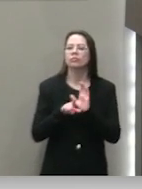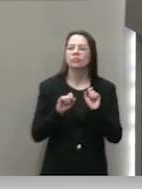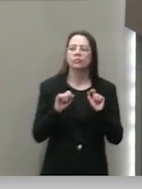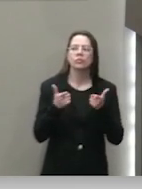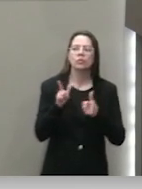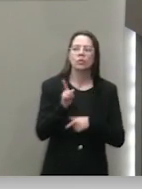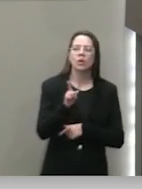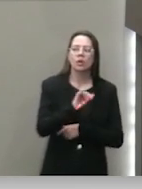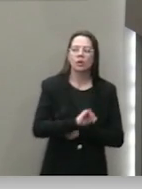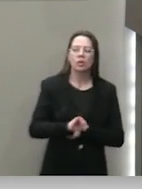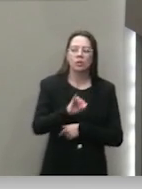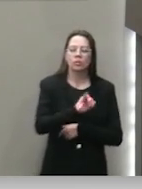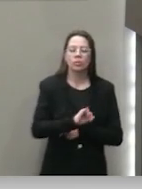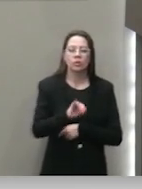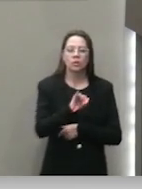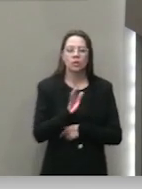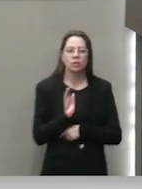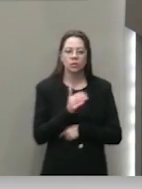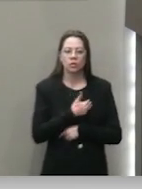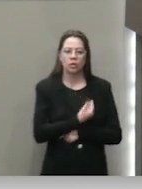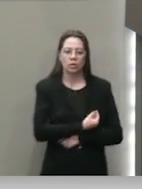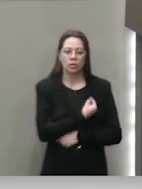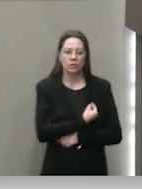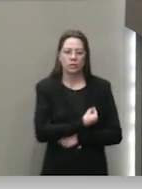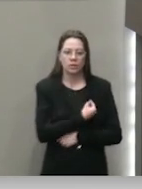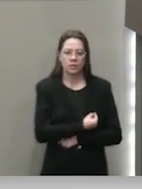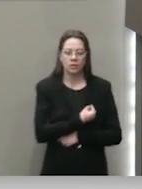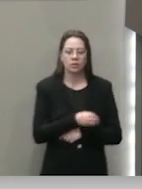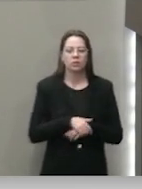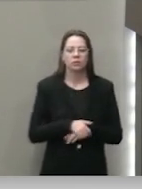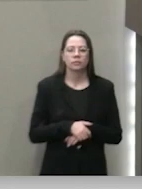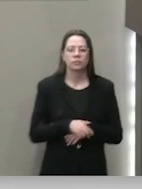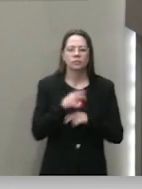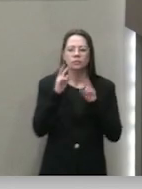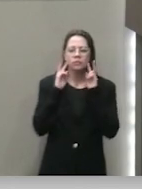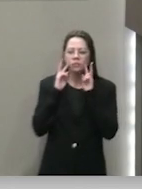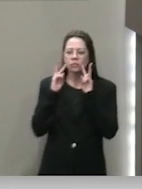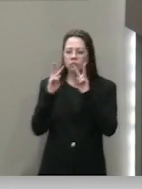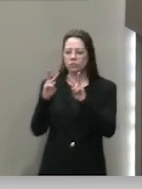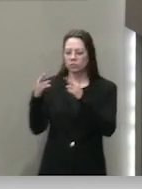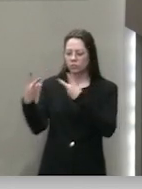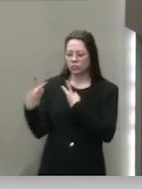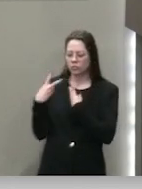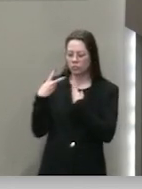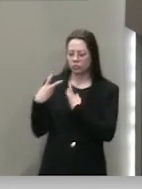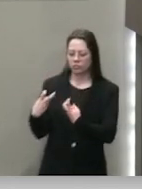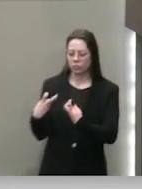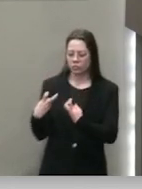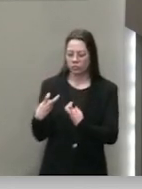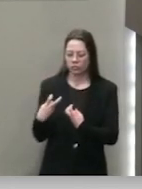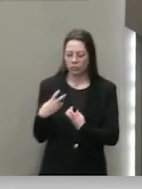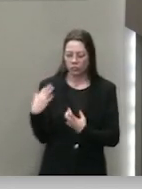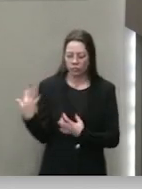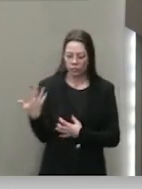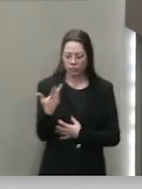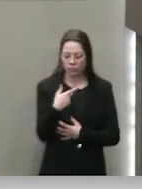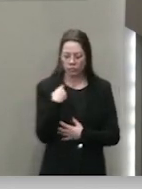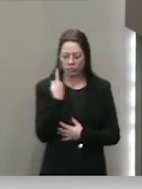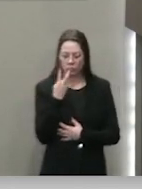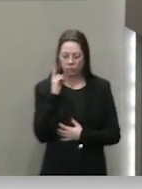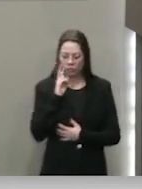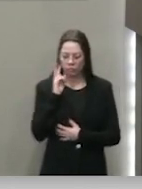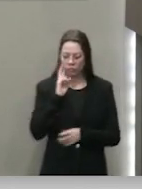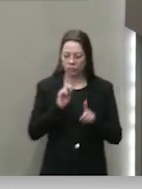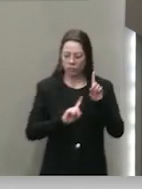importância do professor, da professora na nossa vida. Vamos olhar para nós. Todo mundo aqui se lembra de